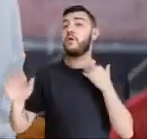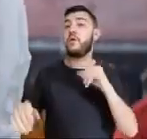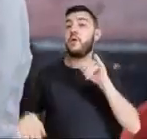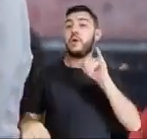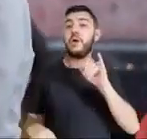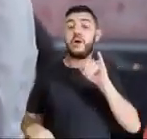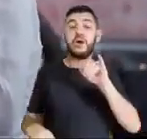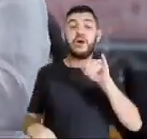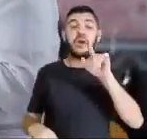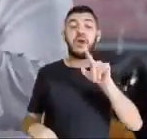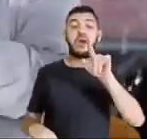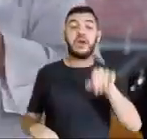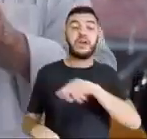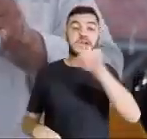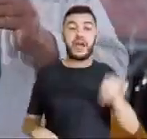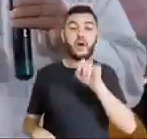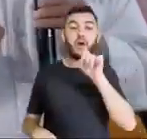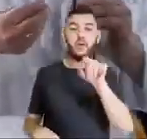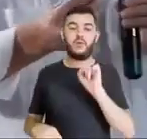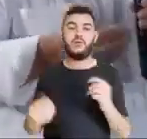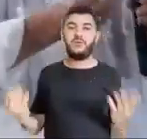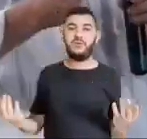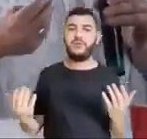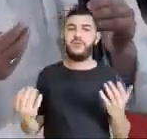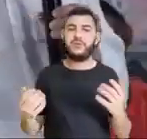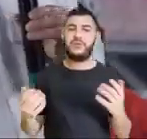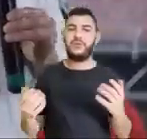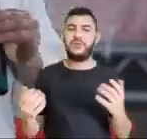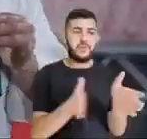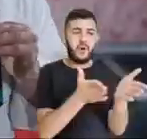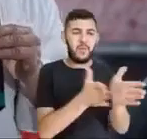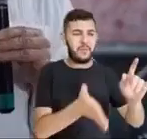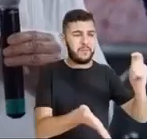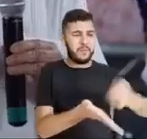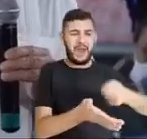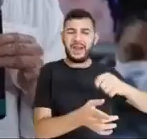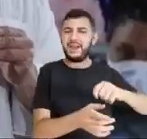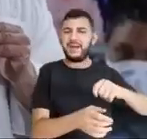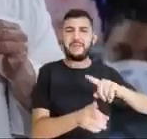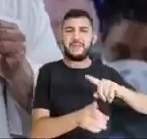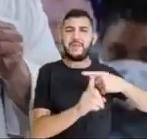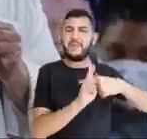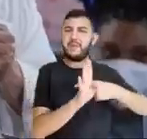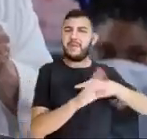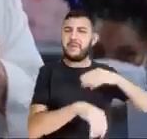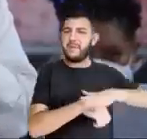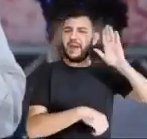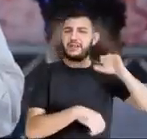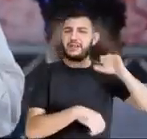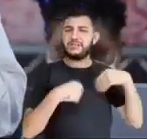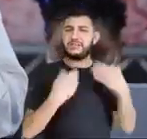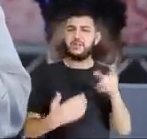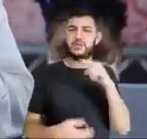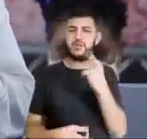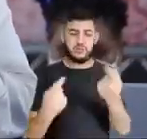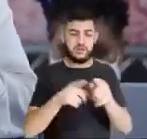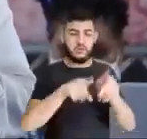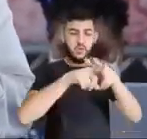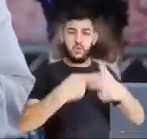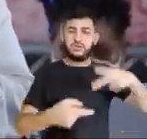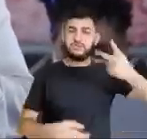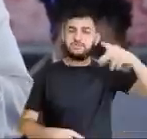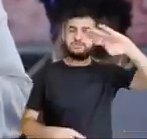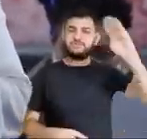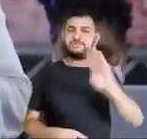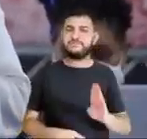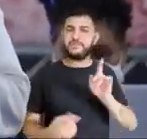pagando mais. Então nós precisamos fazer uma concertação nesse país. E é esse o meu